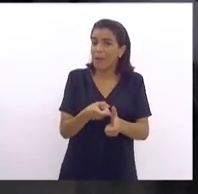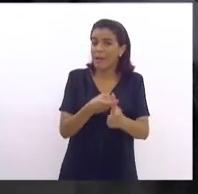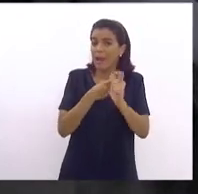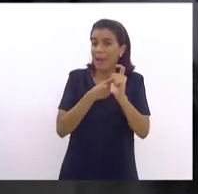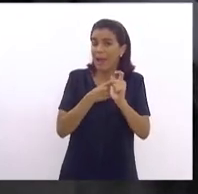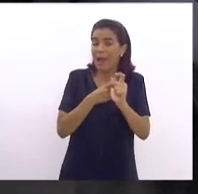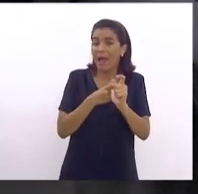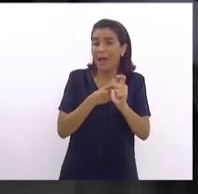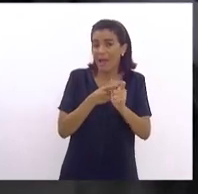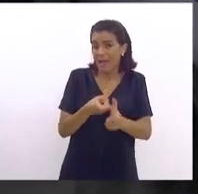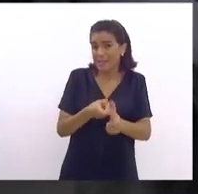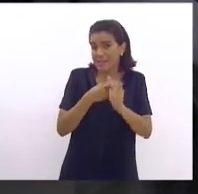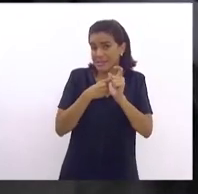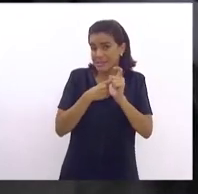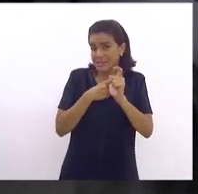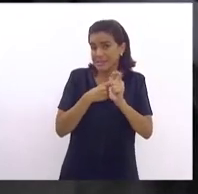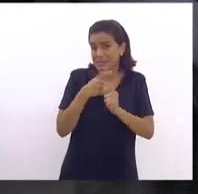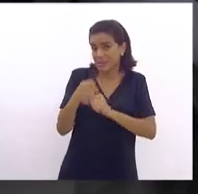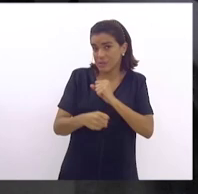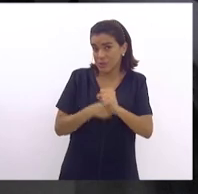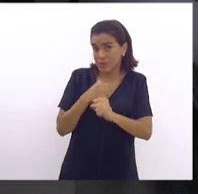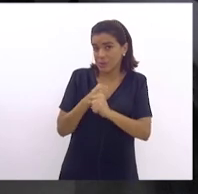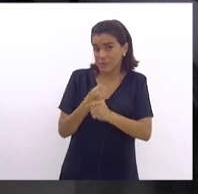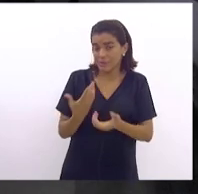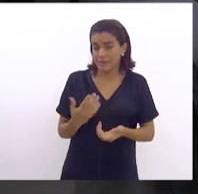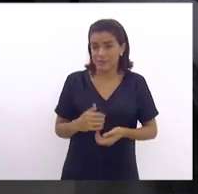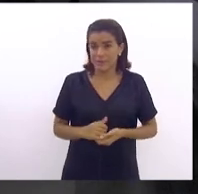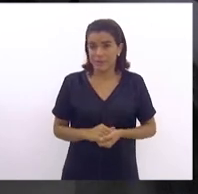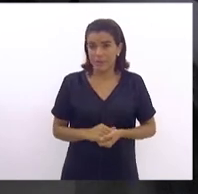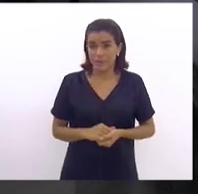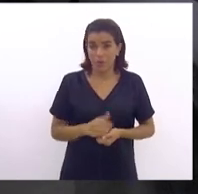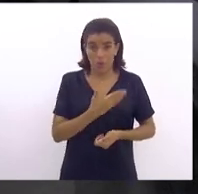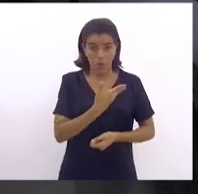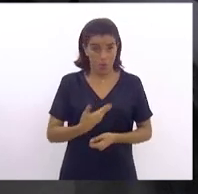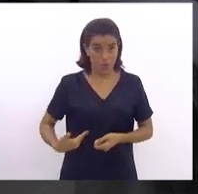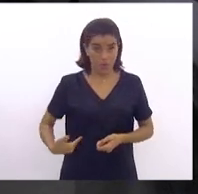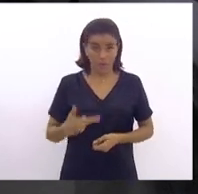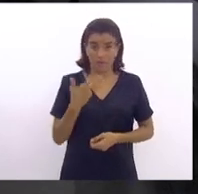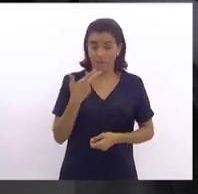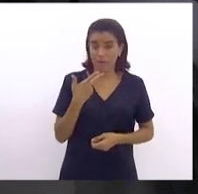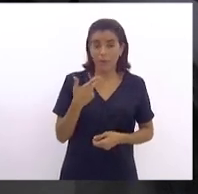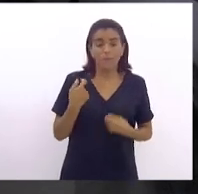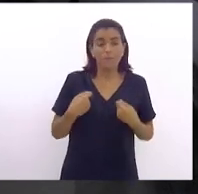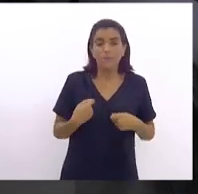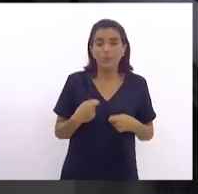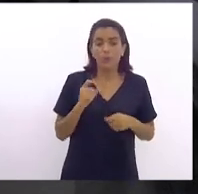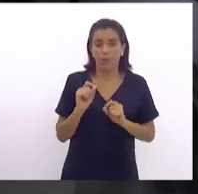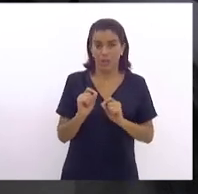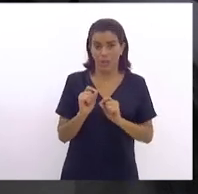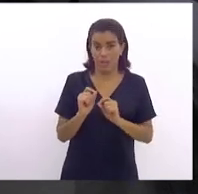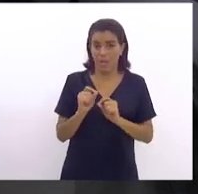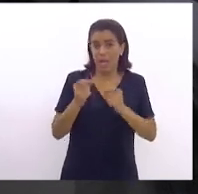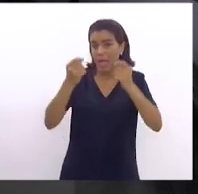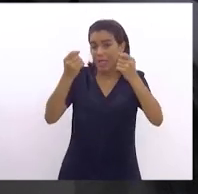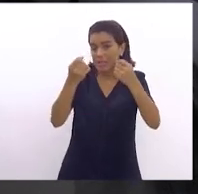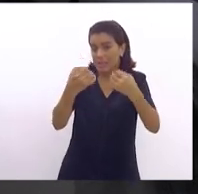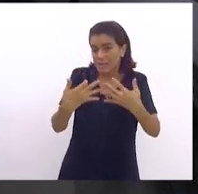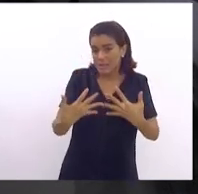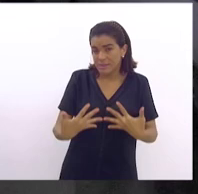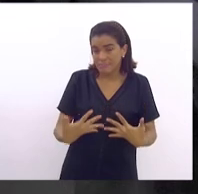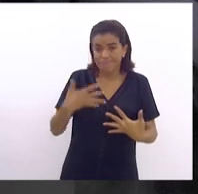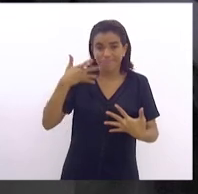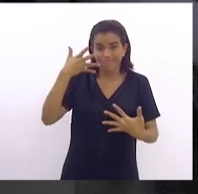pior, agrava certo. Tudo. Bom, quando o governo fala isso, eu tenho que dizer o seguinte, os argumentos